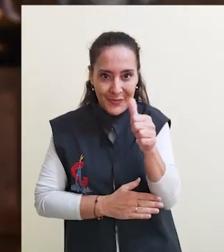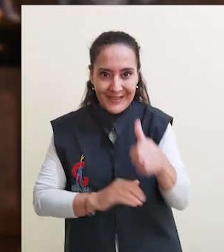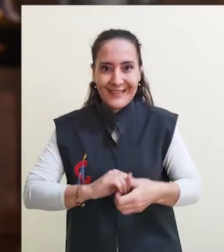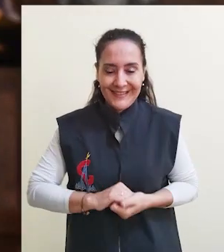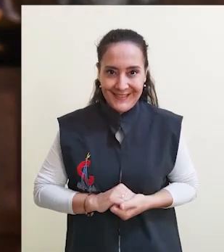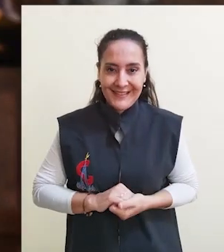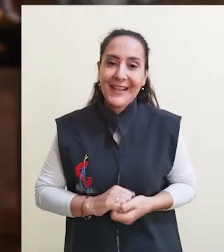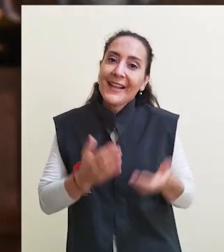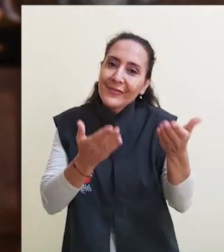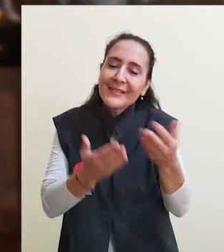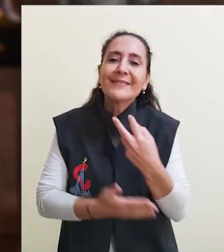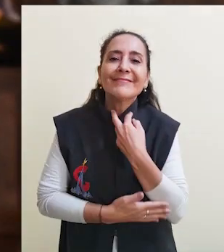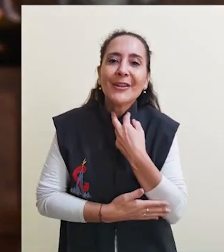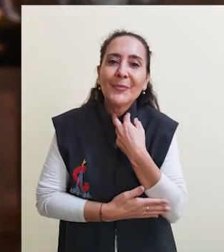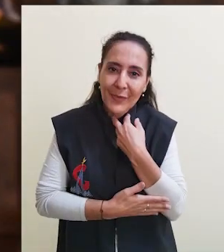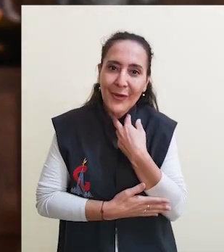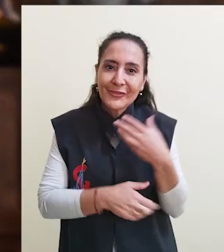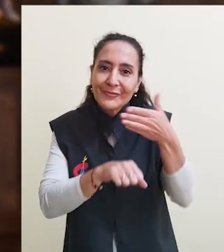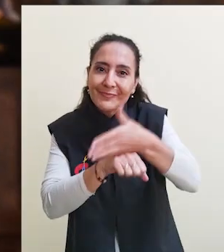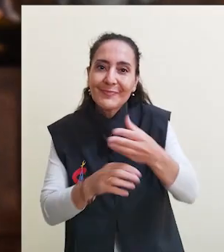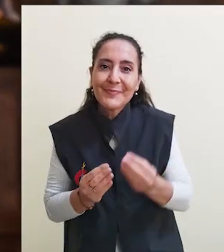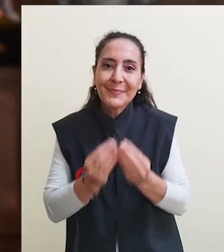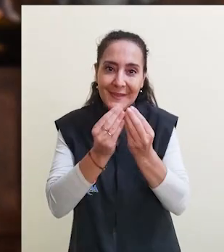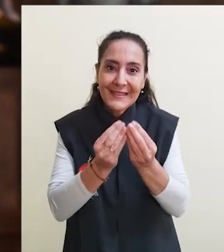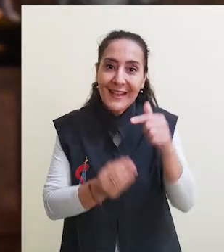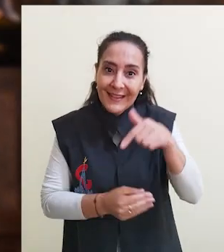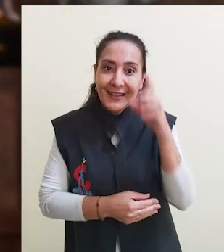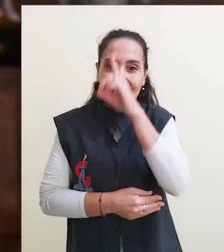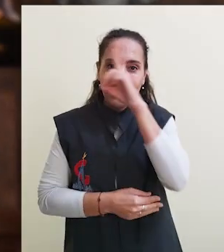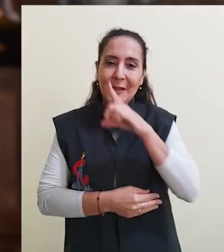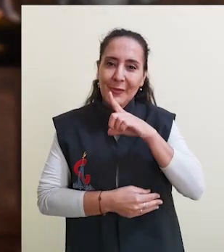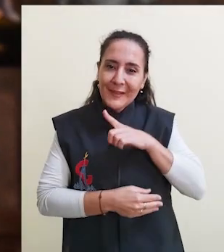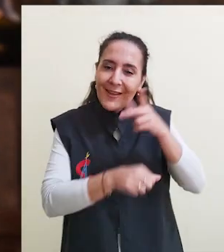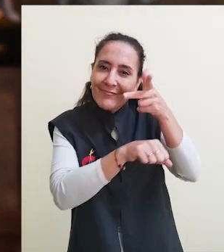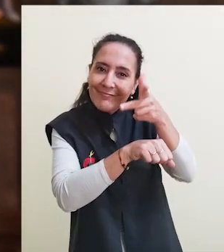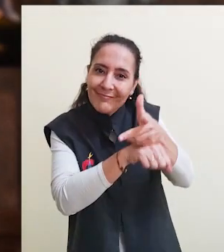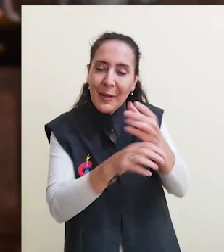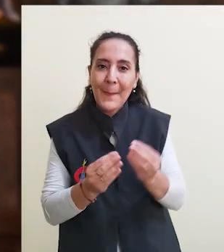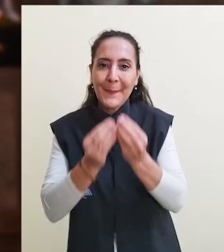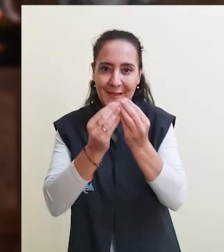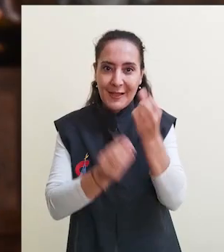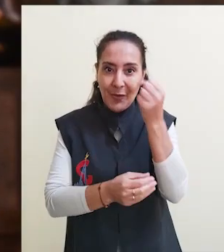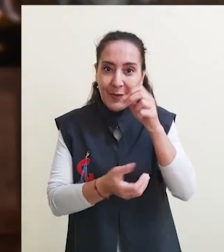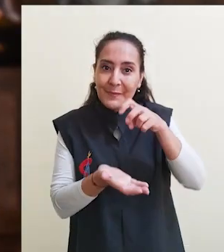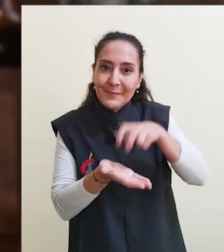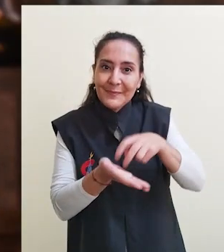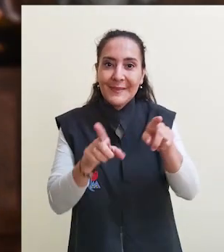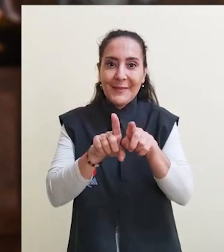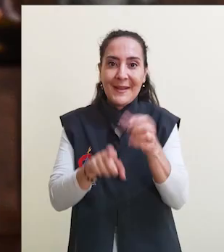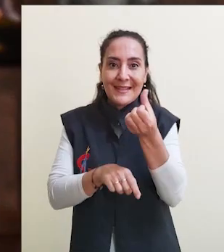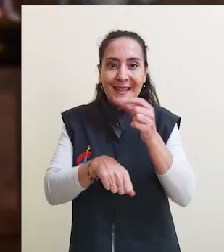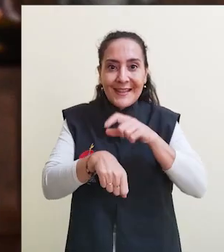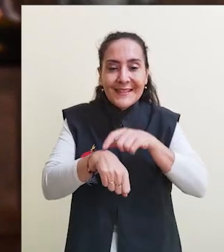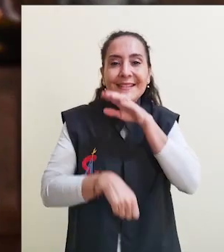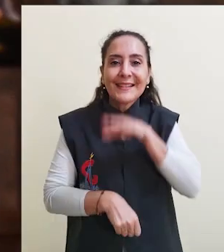de participar presencialmente da Santa Missa, nesse domingo a gente transmite a missa nesse canal do YouTube, 8 da manhã e 6